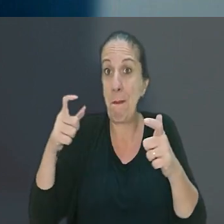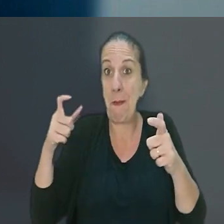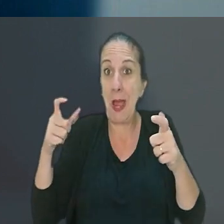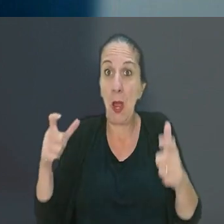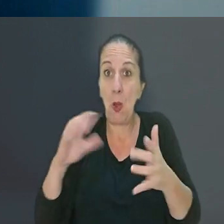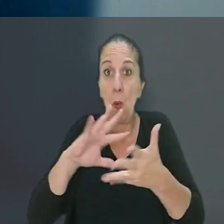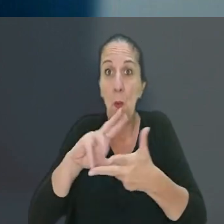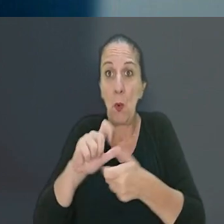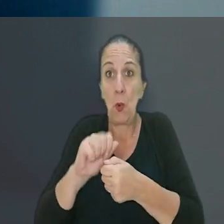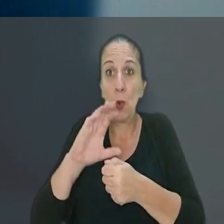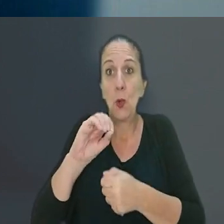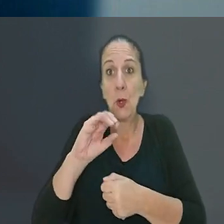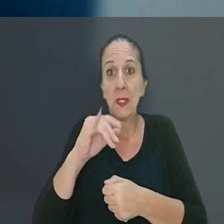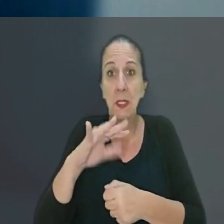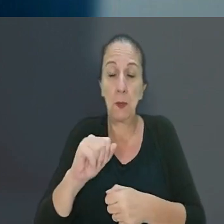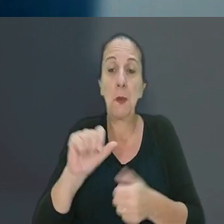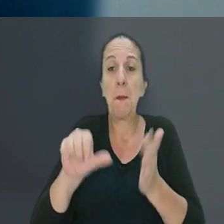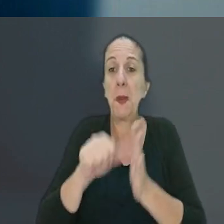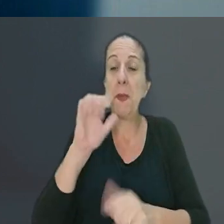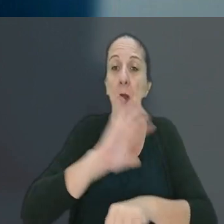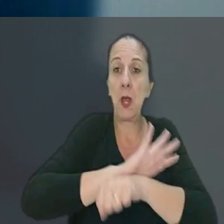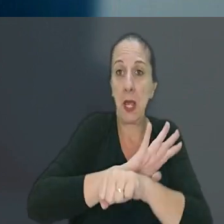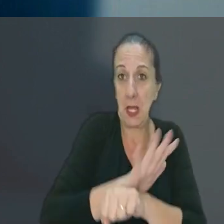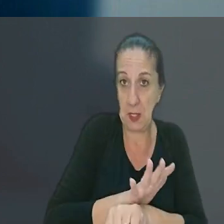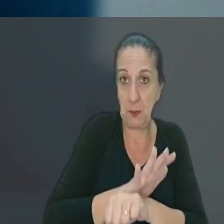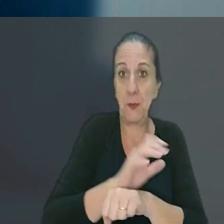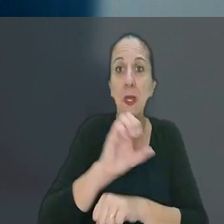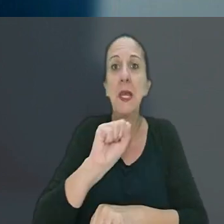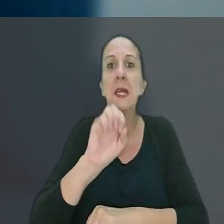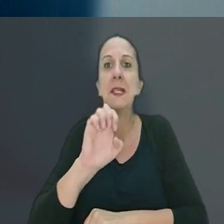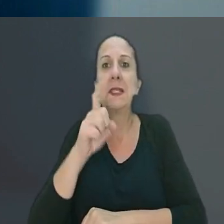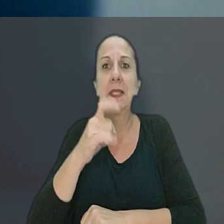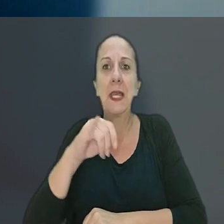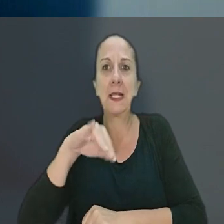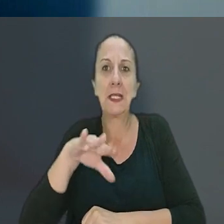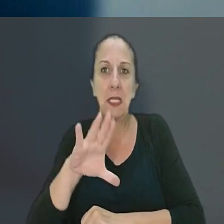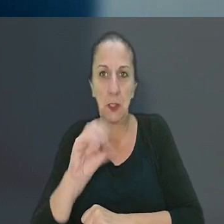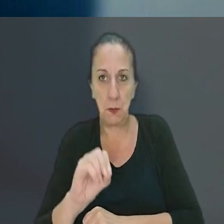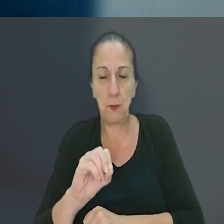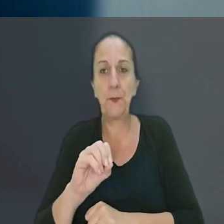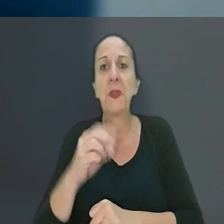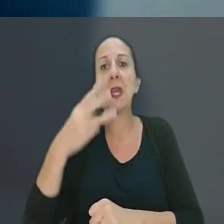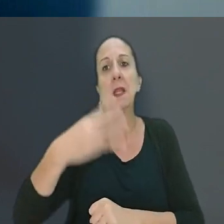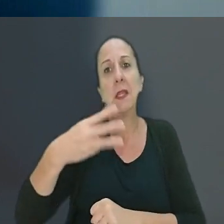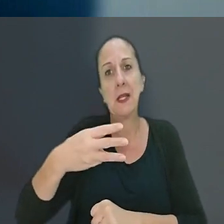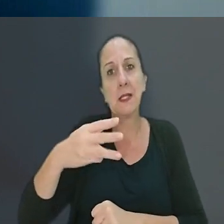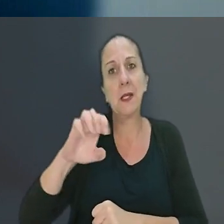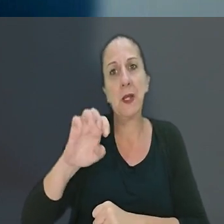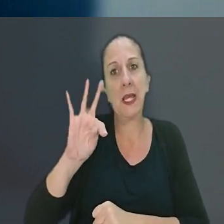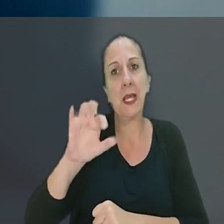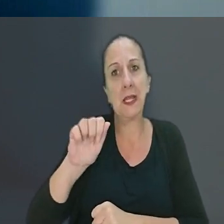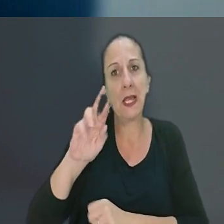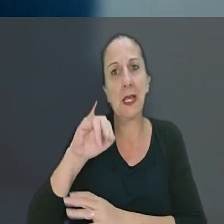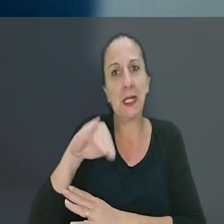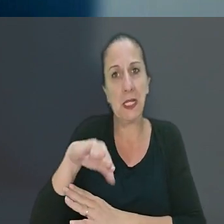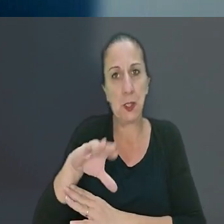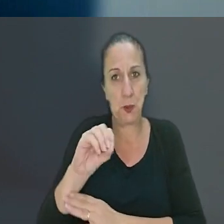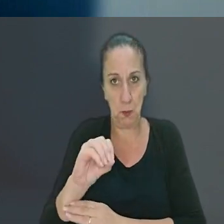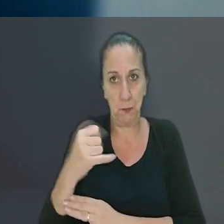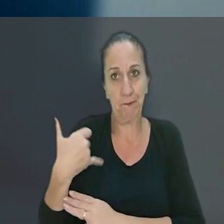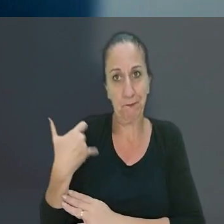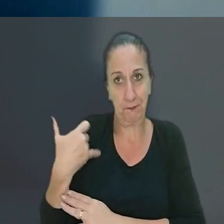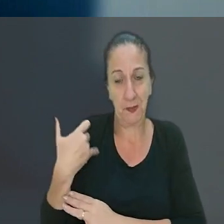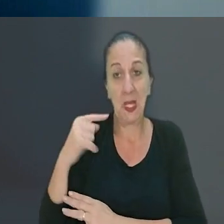mundo ocidental. O primeiro é o racismo, o segundo é o sexismo e o terceiro é o etarismo. Ou seja, se